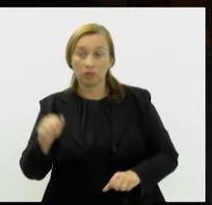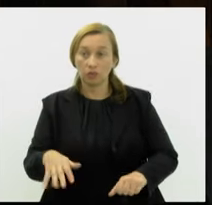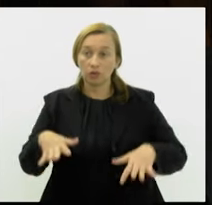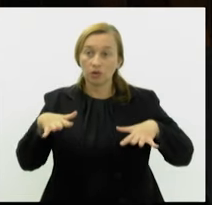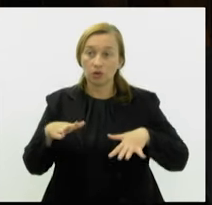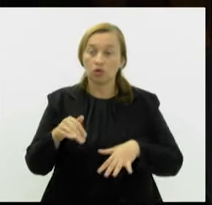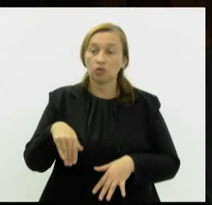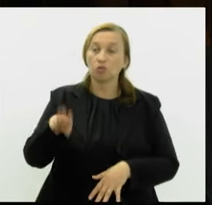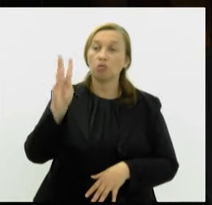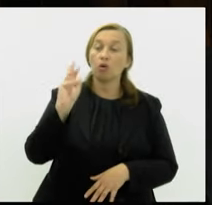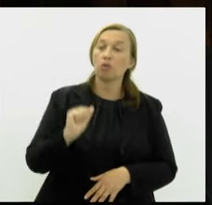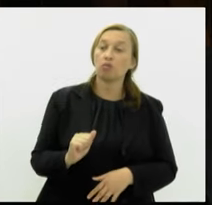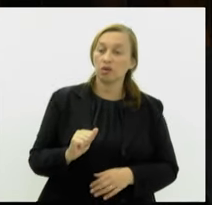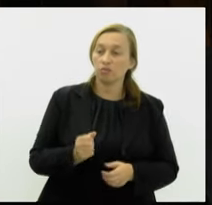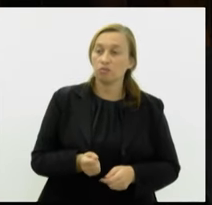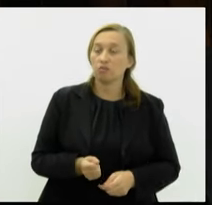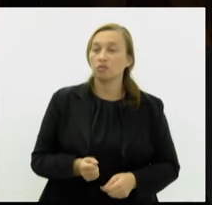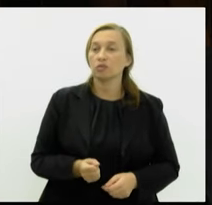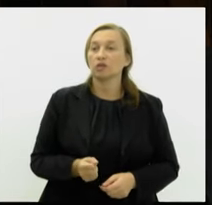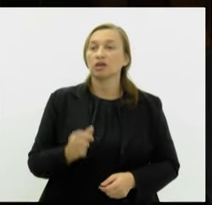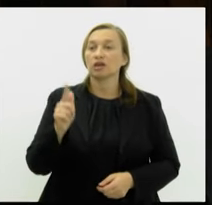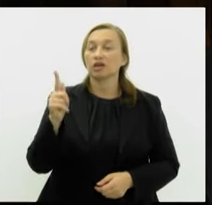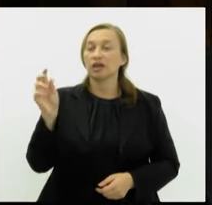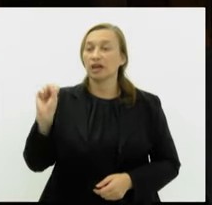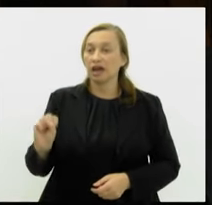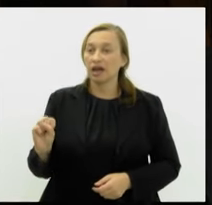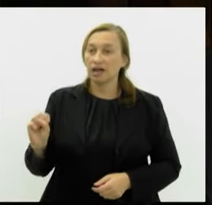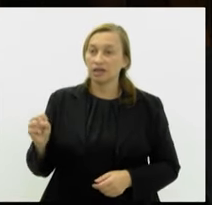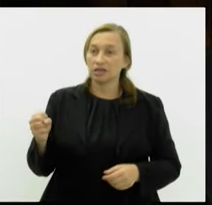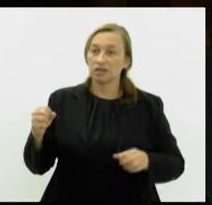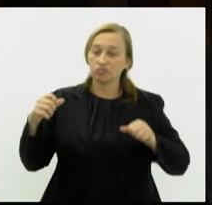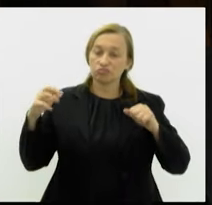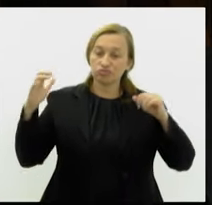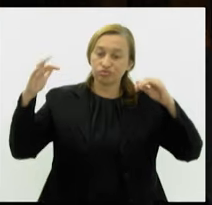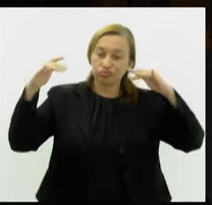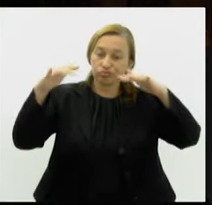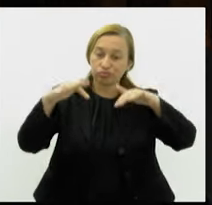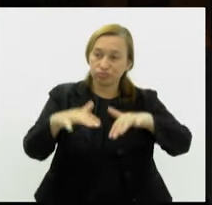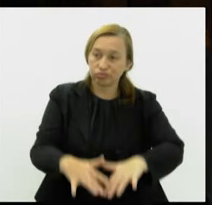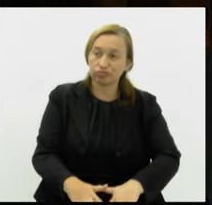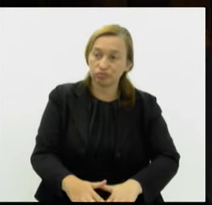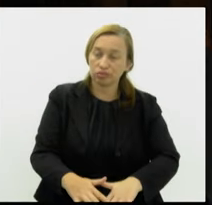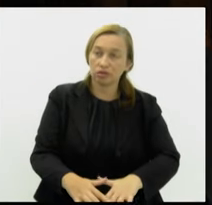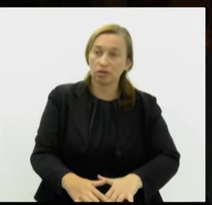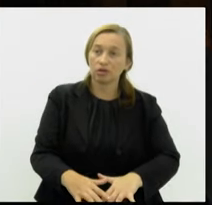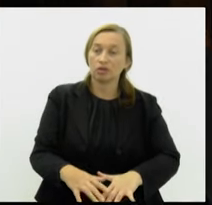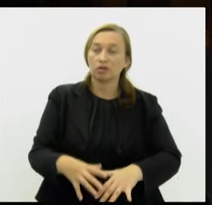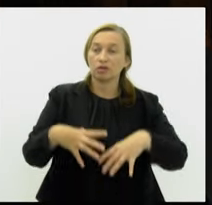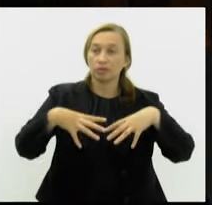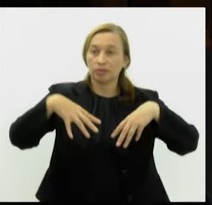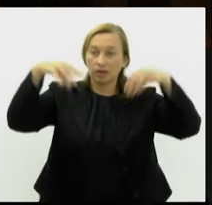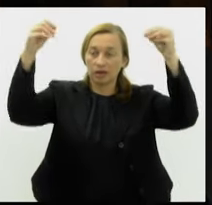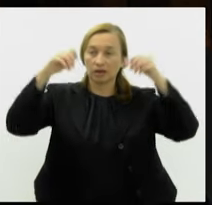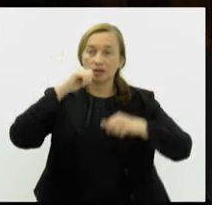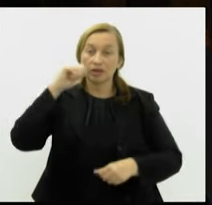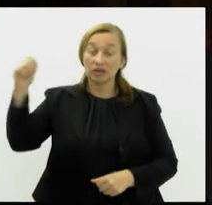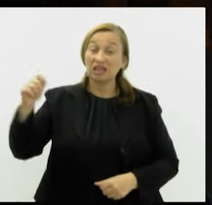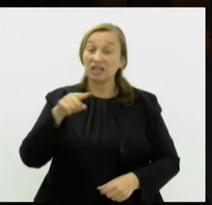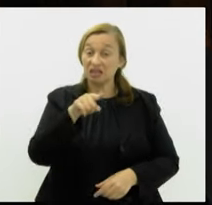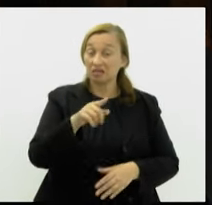bombas estourando e gás lacrimogêneo entrando no prédio do Palácio Tiradentes. Eu, naquela